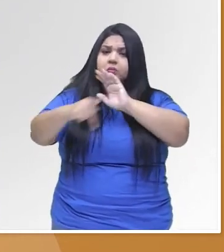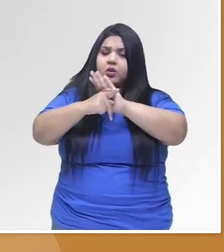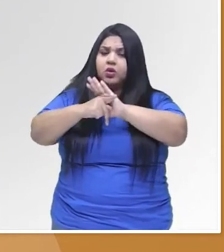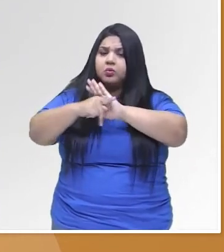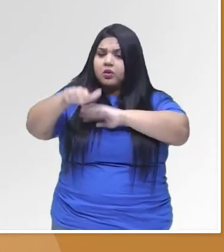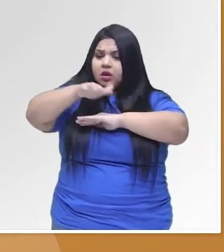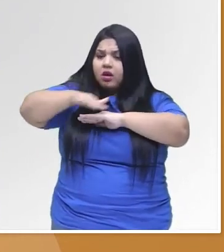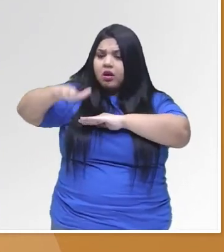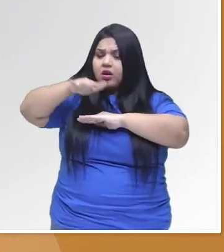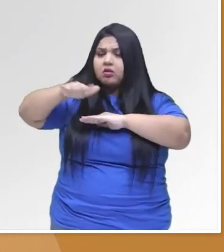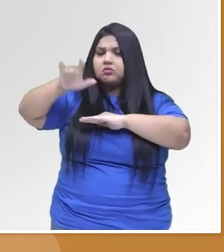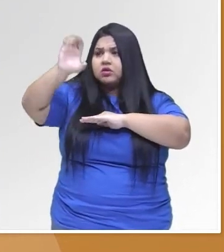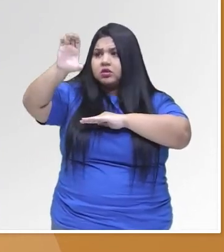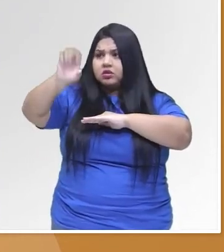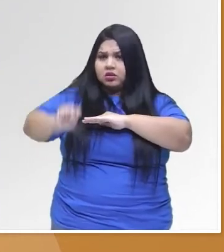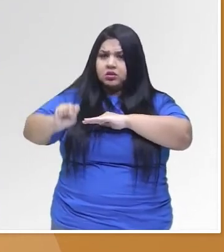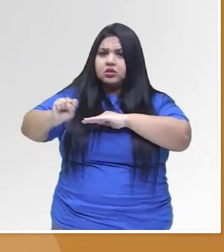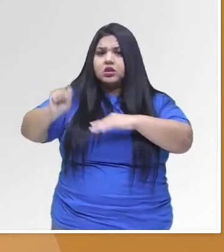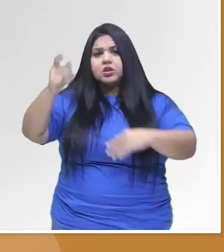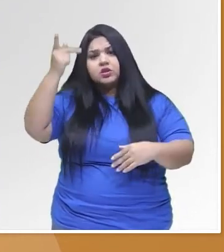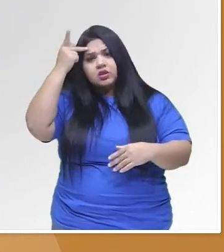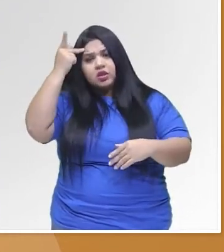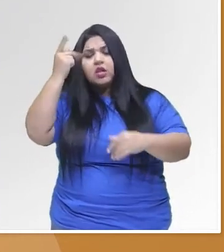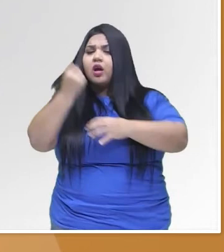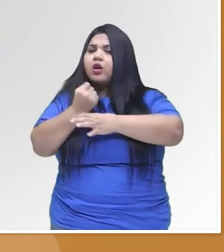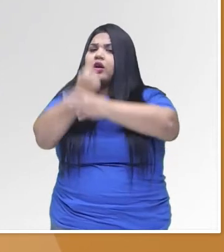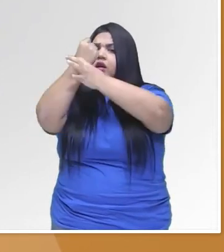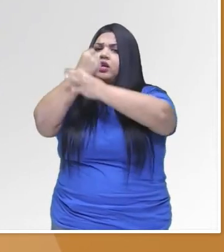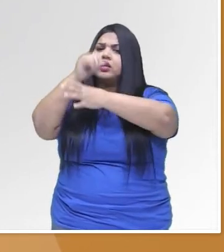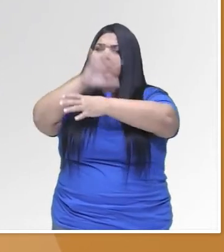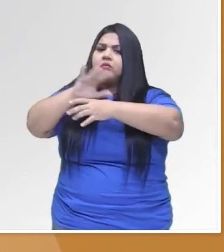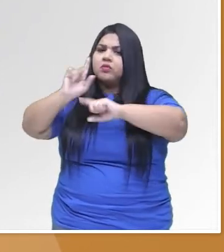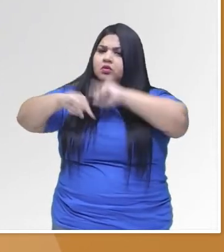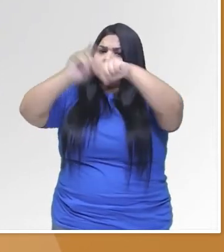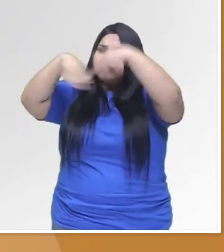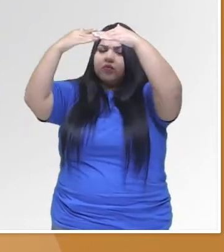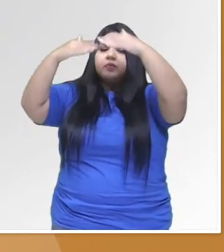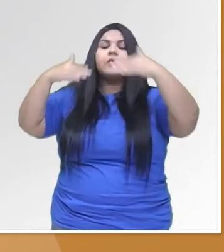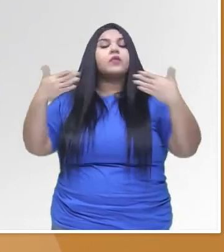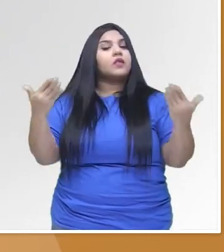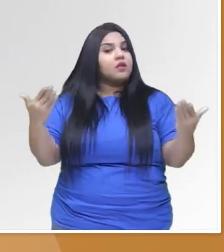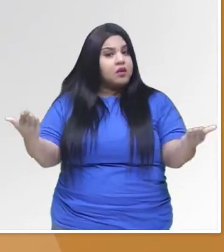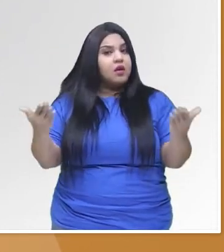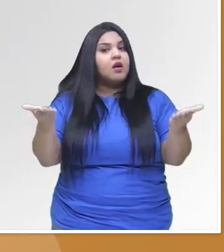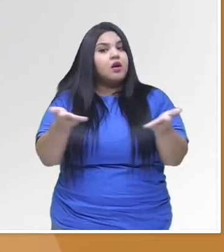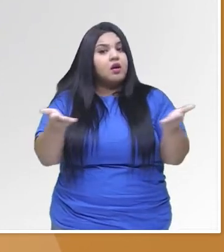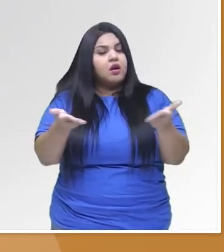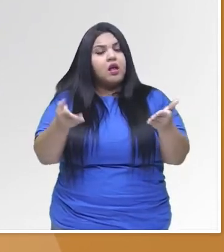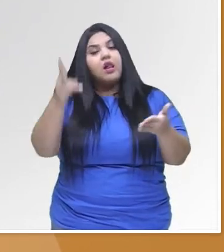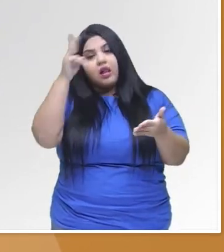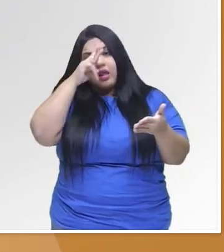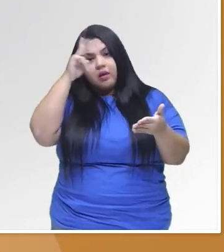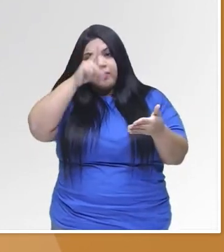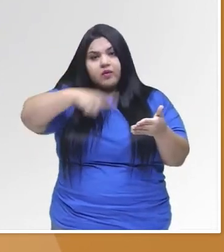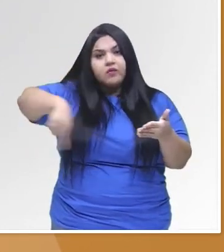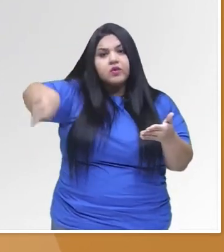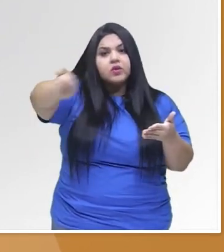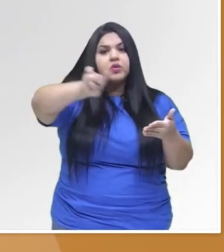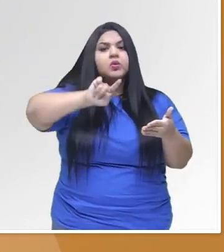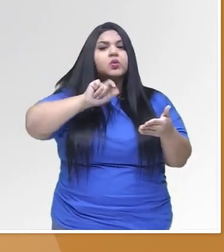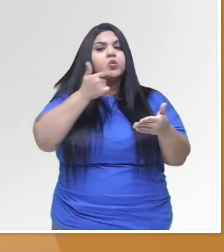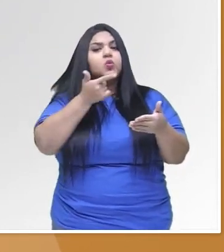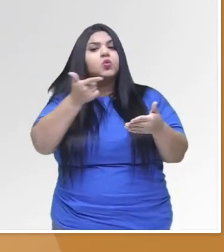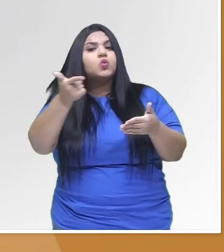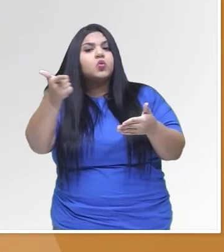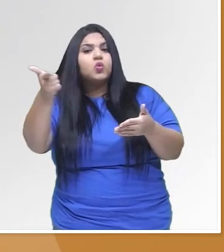centro-sul do Brasil e garantem com que a região seja uma região bem desenvolvida. Agora, eu preciso lembrar de vocês também o outro